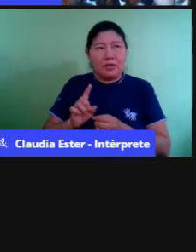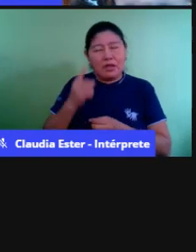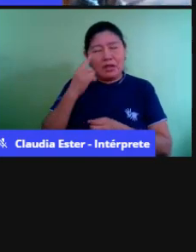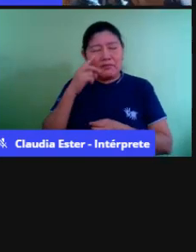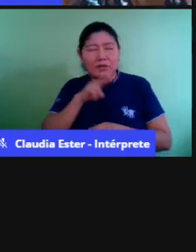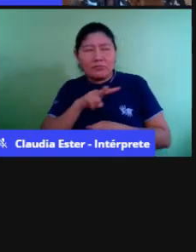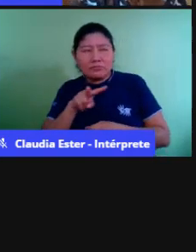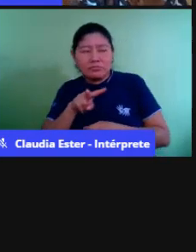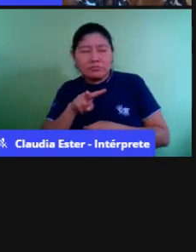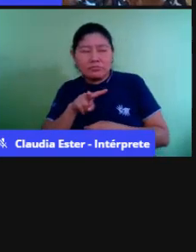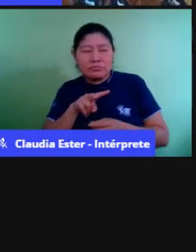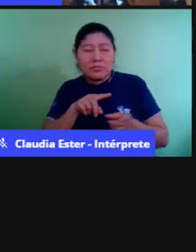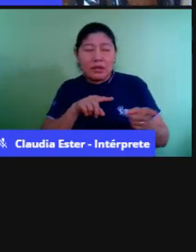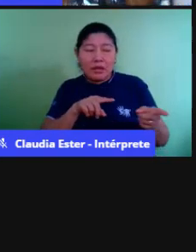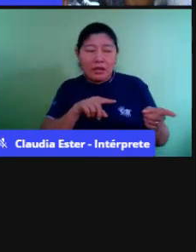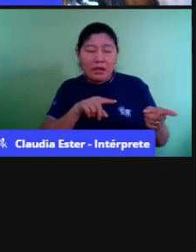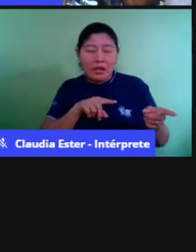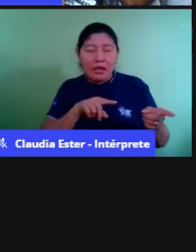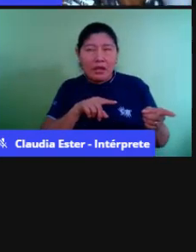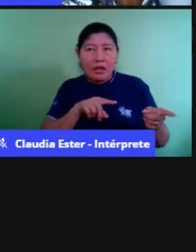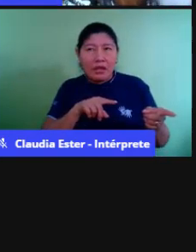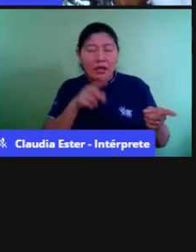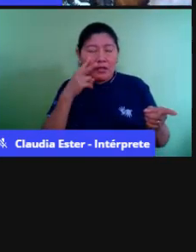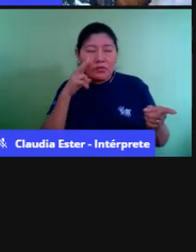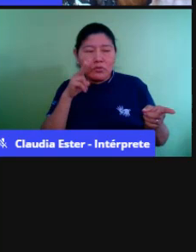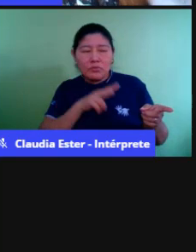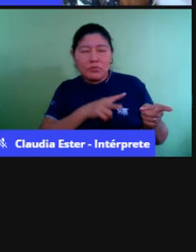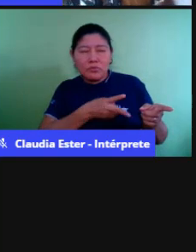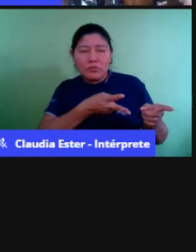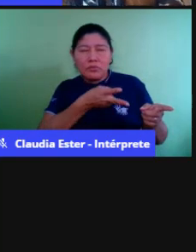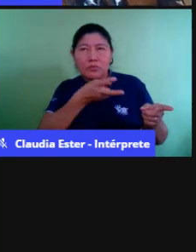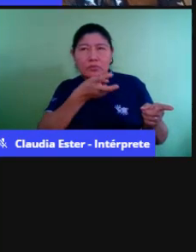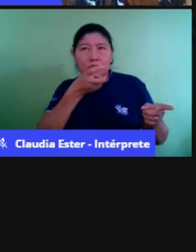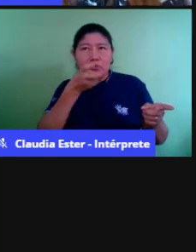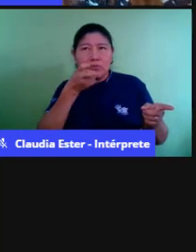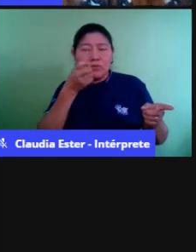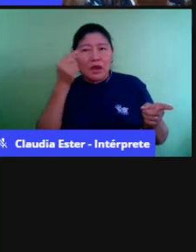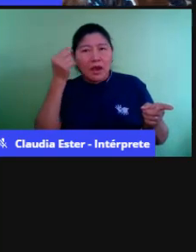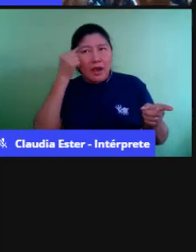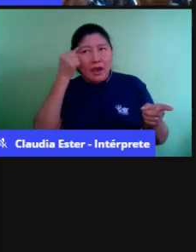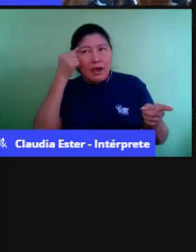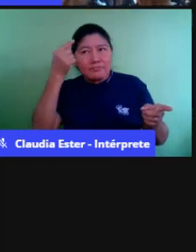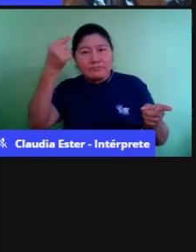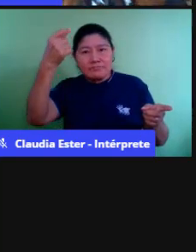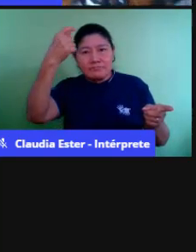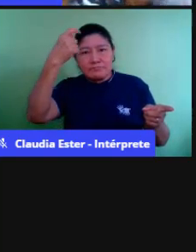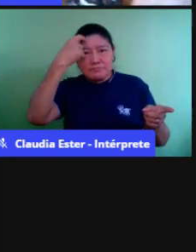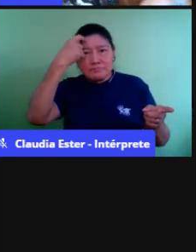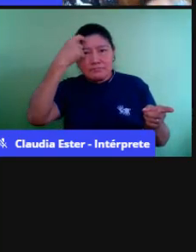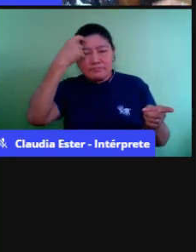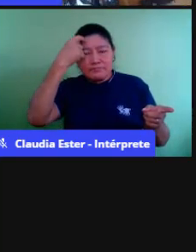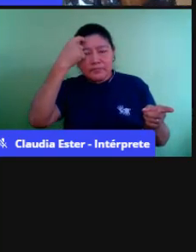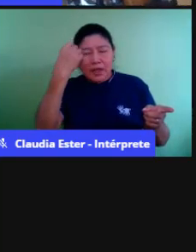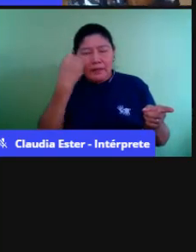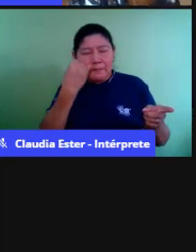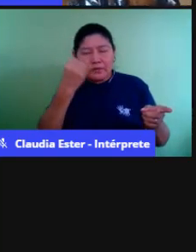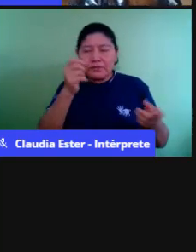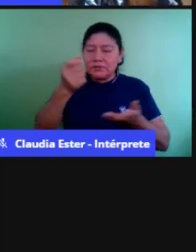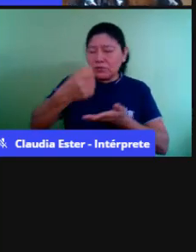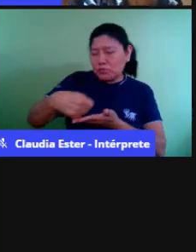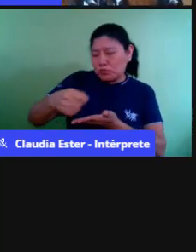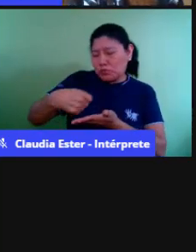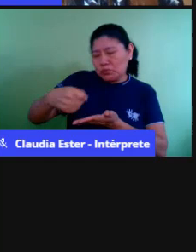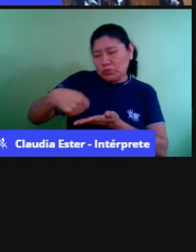tornar visível o que os olhos da criança selecionaram como mais importante daquilo que ela